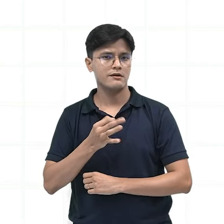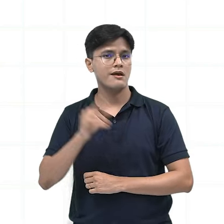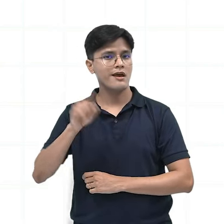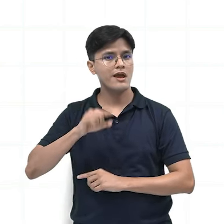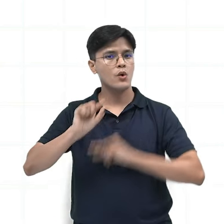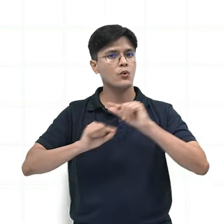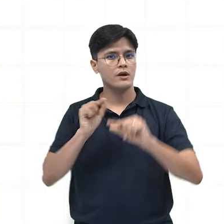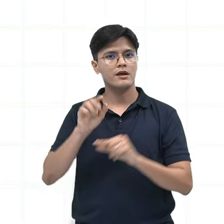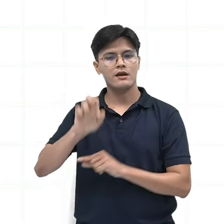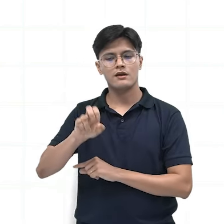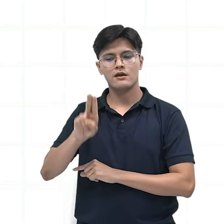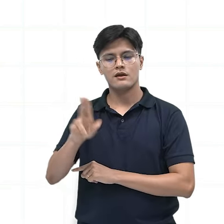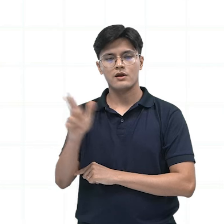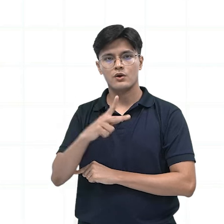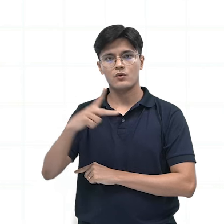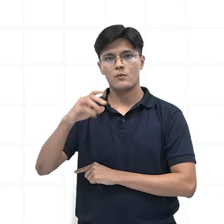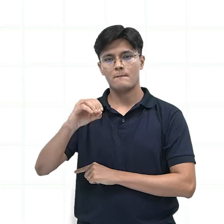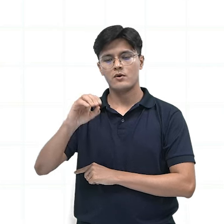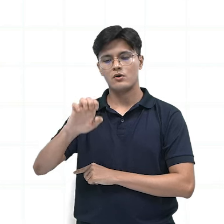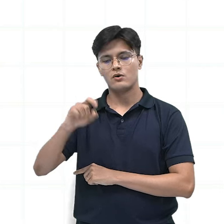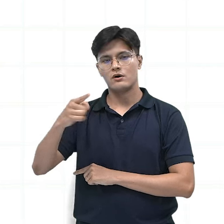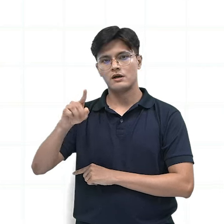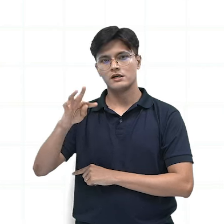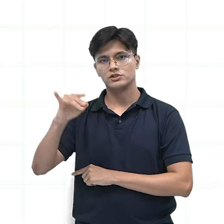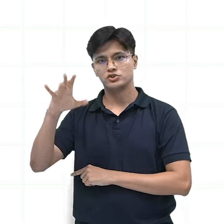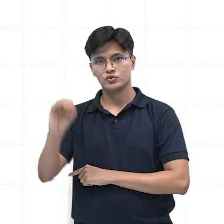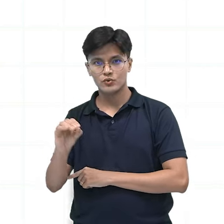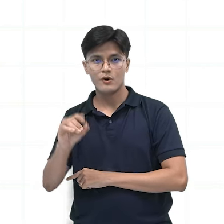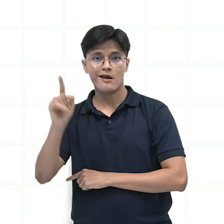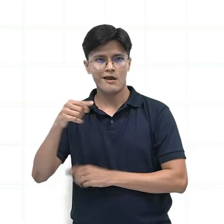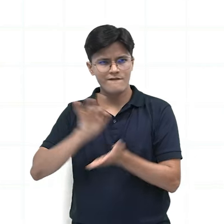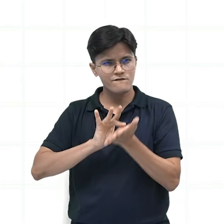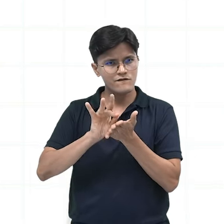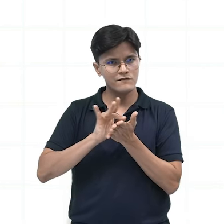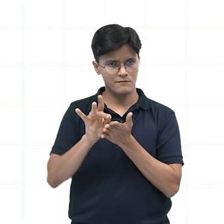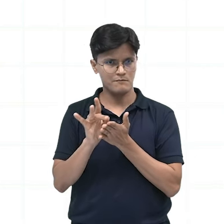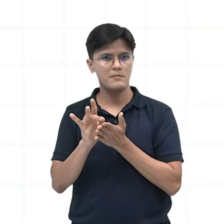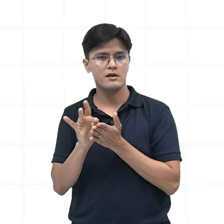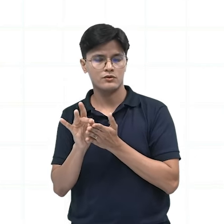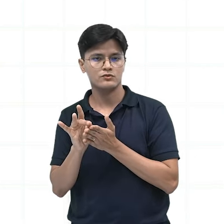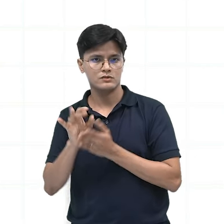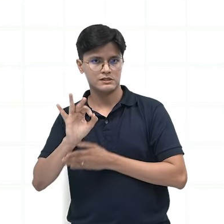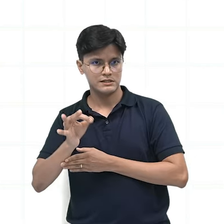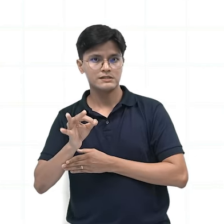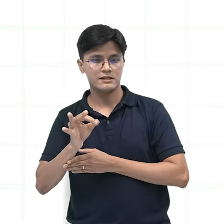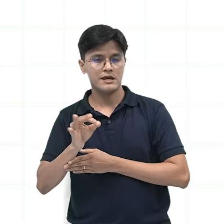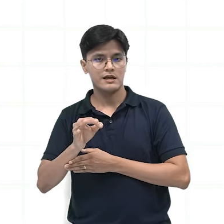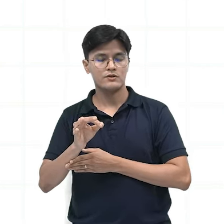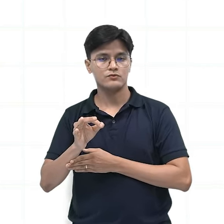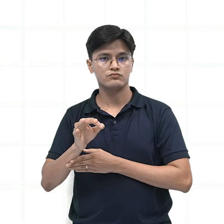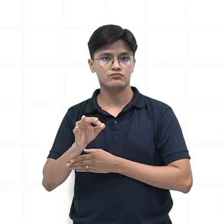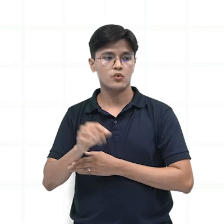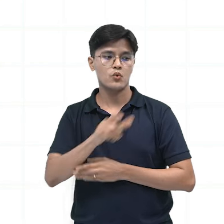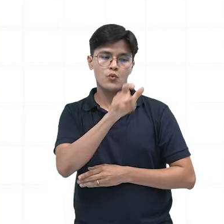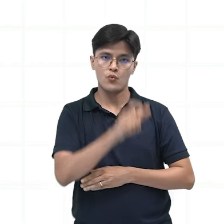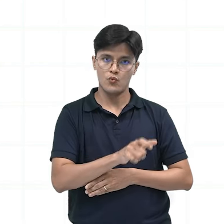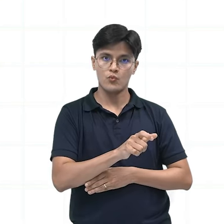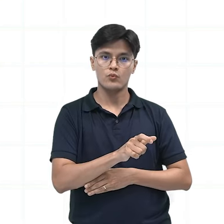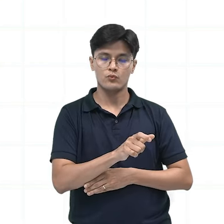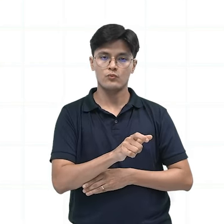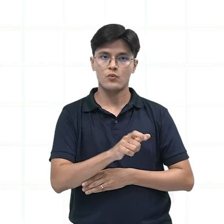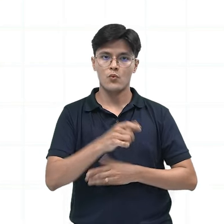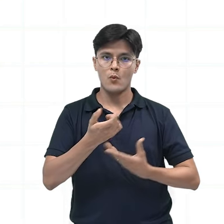eu poético, é um fingimento, uma simulação. Ele é inventado pelo poeta.